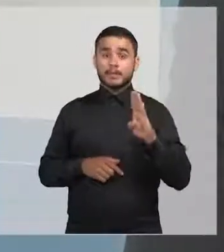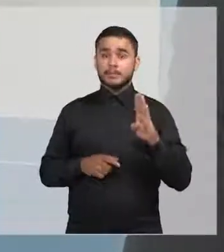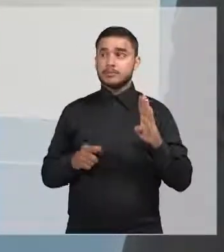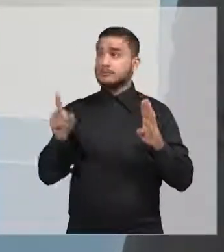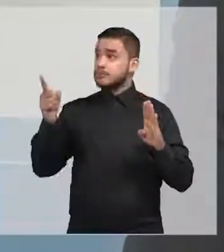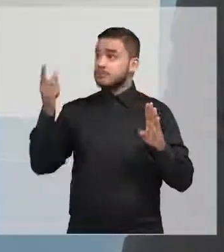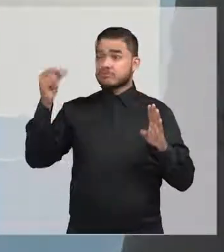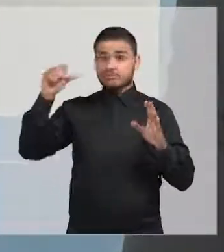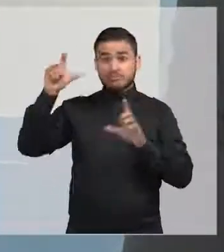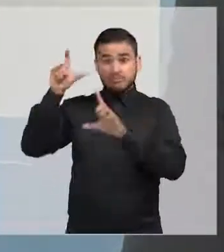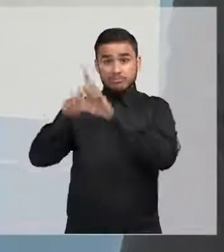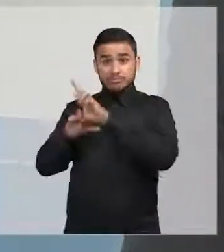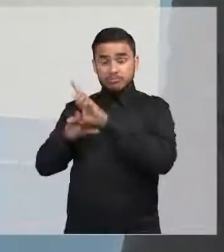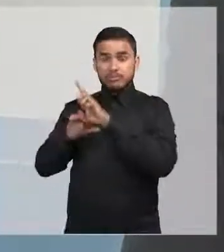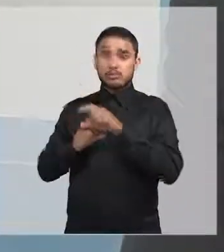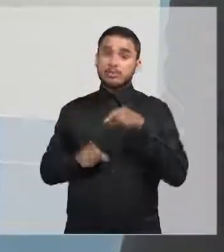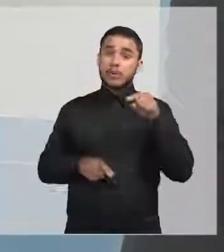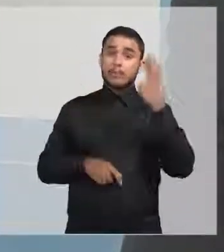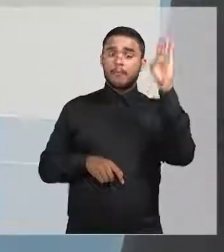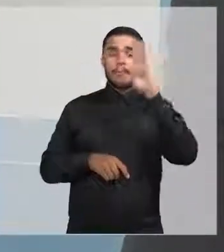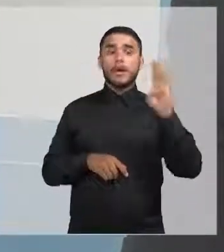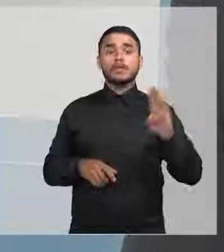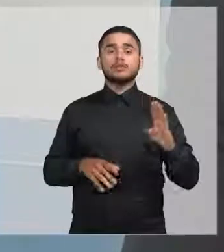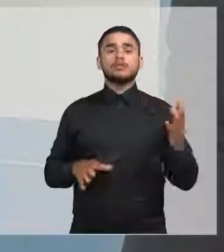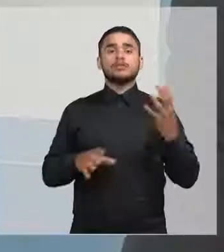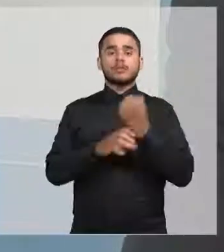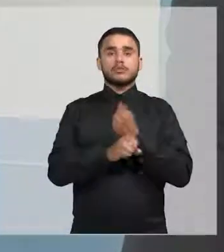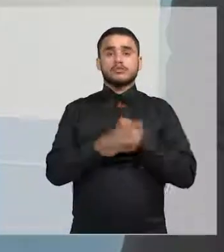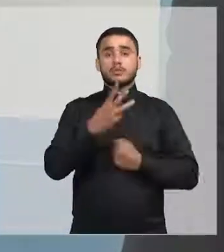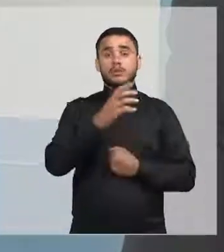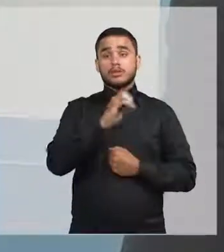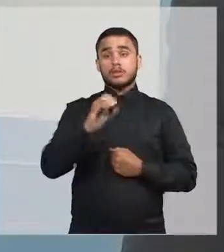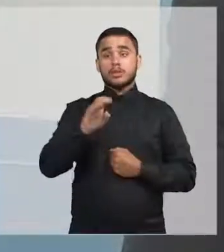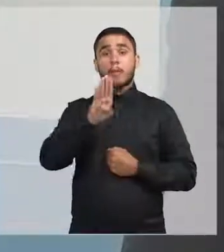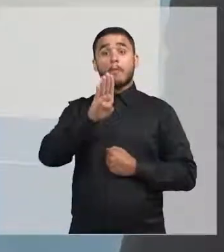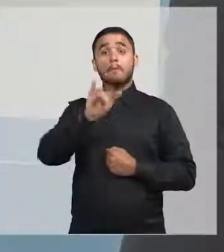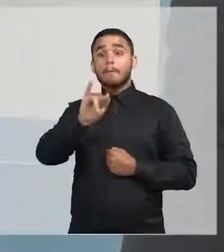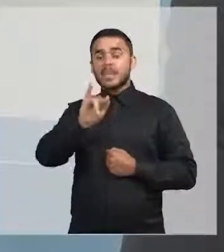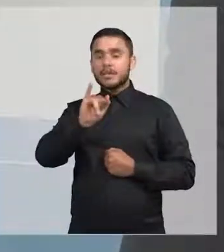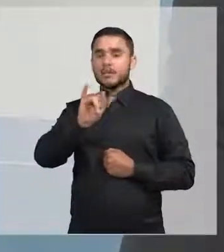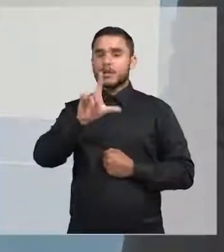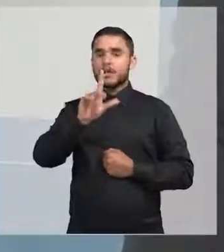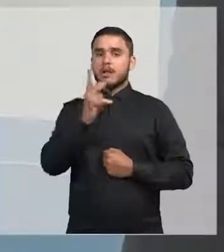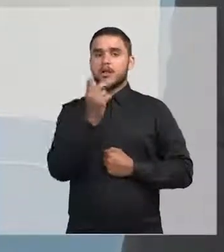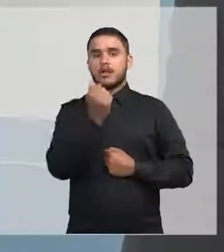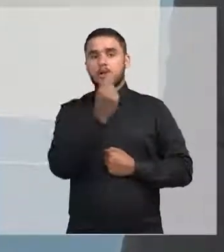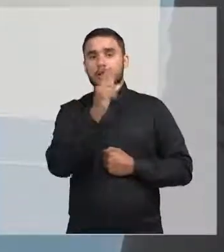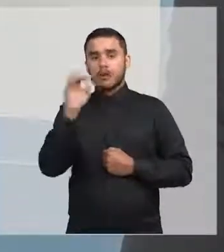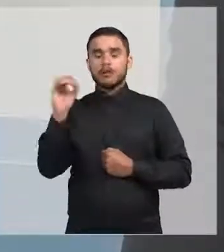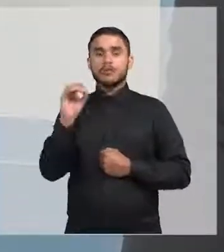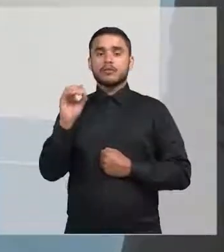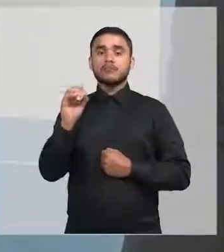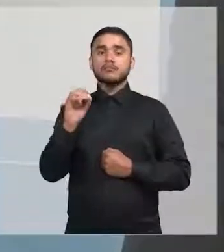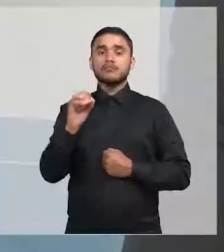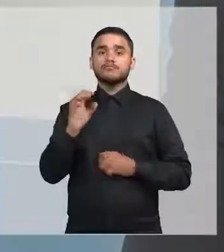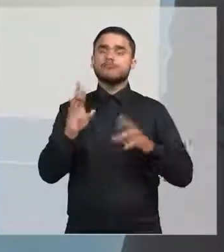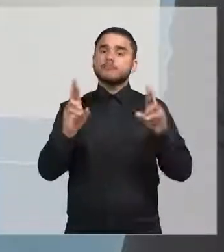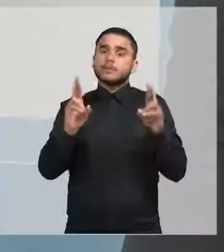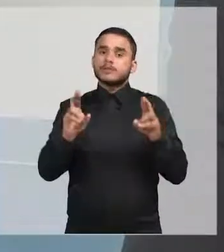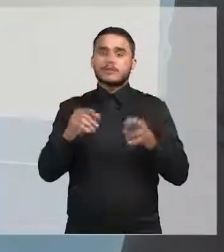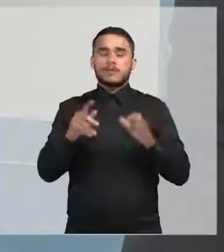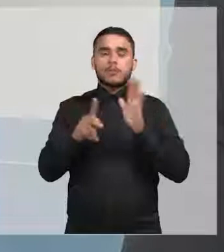tostão. O Brasil tem 300 bilhões em caixa. Esse é o grande ponto. Essa é a única herança perfeita que o Lula